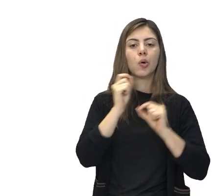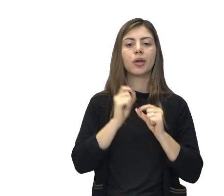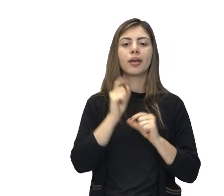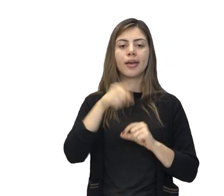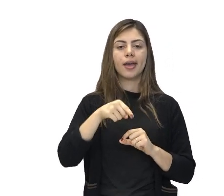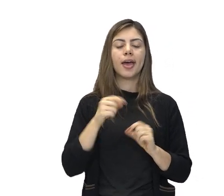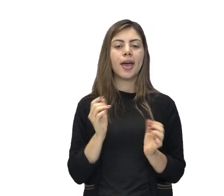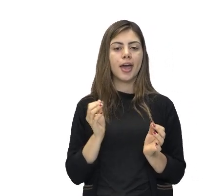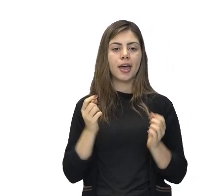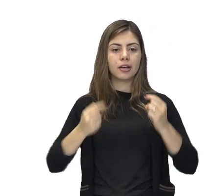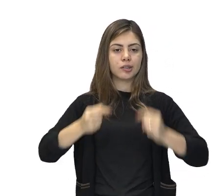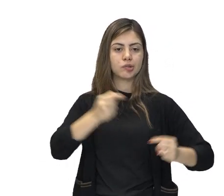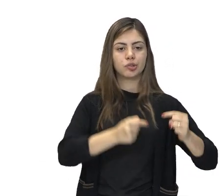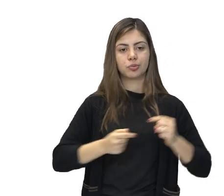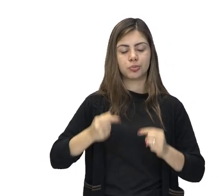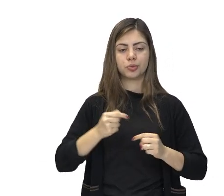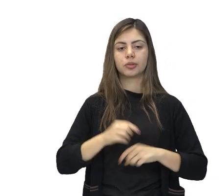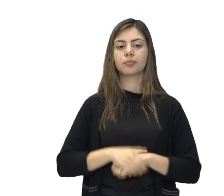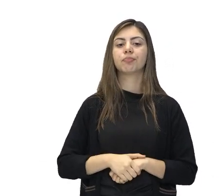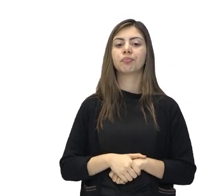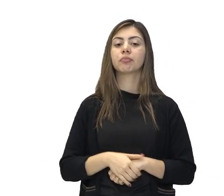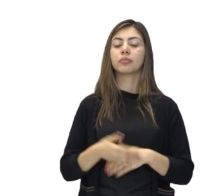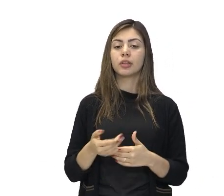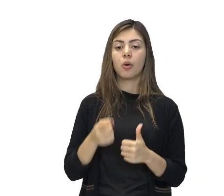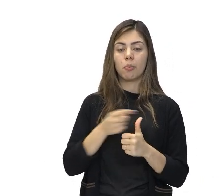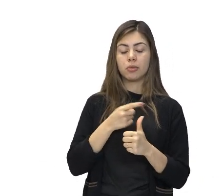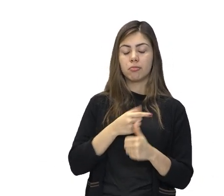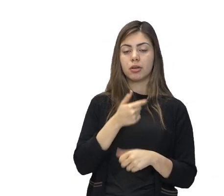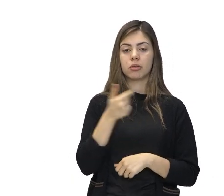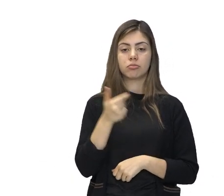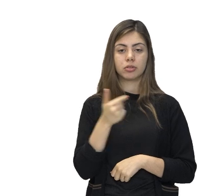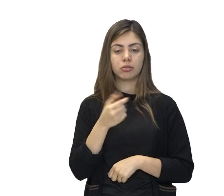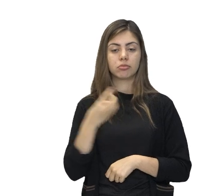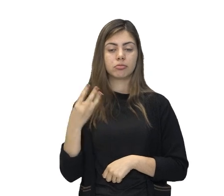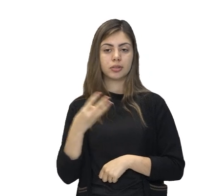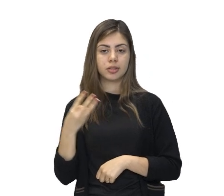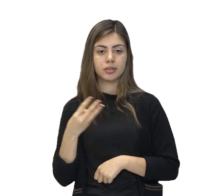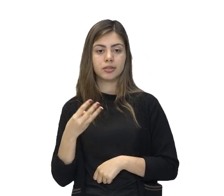final. Os artistas vencedores do primeiro, segundo e terceiro